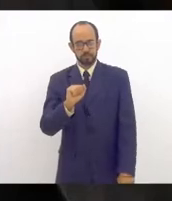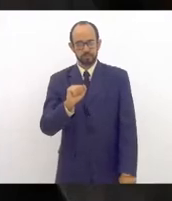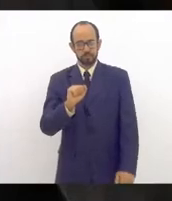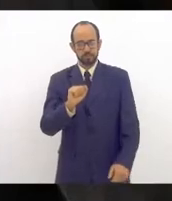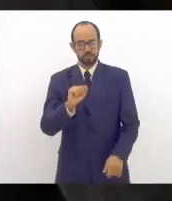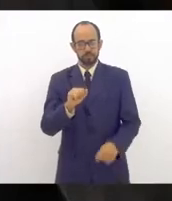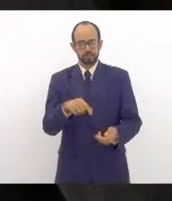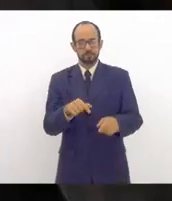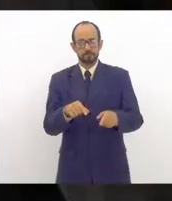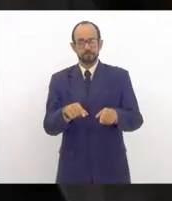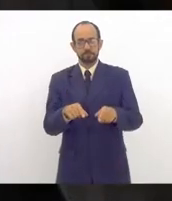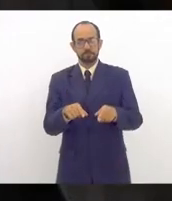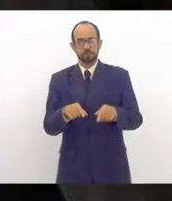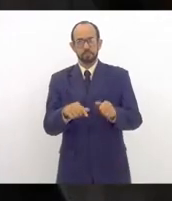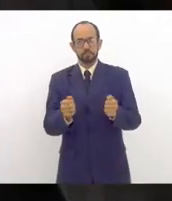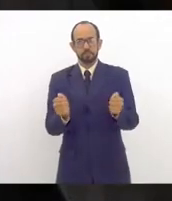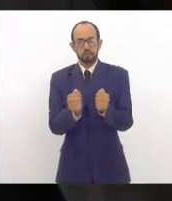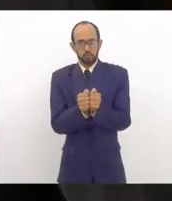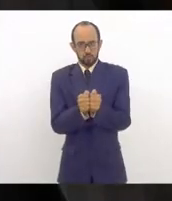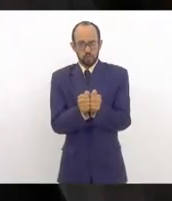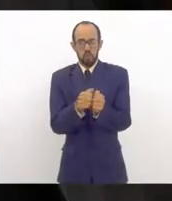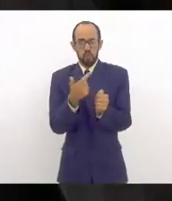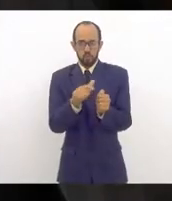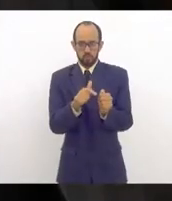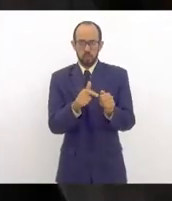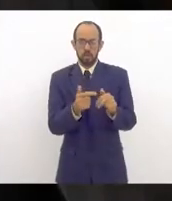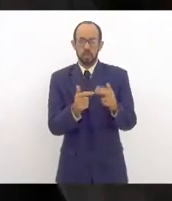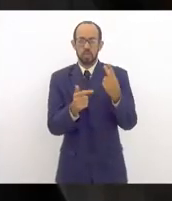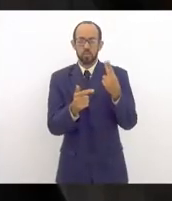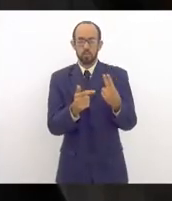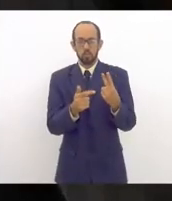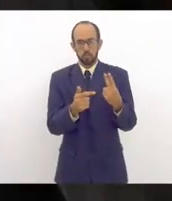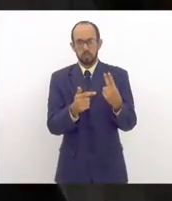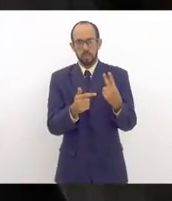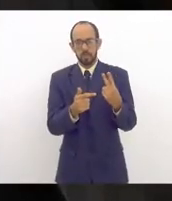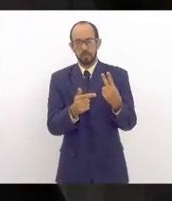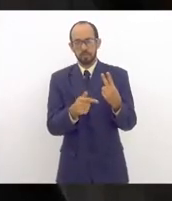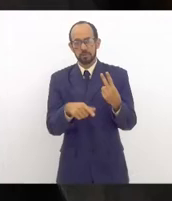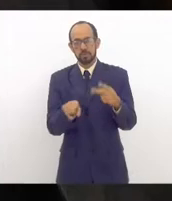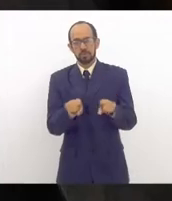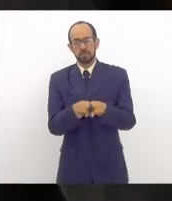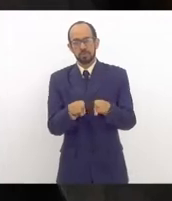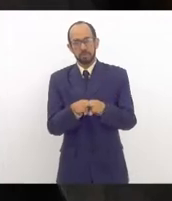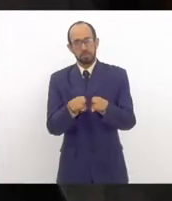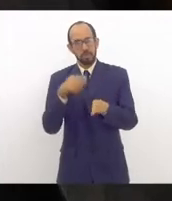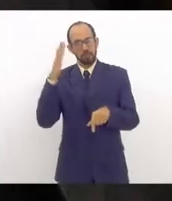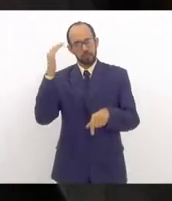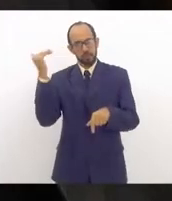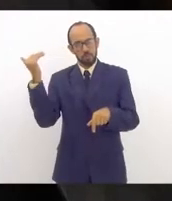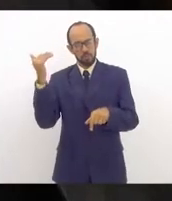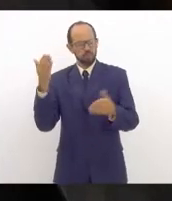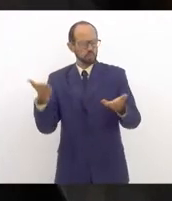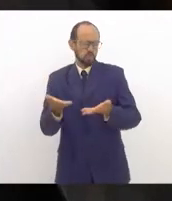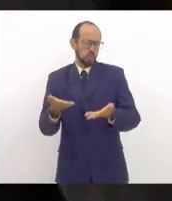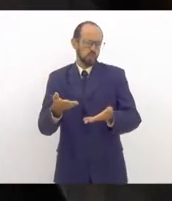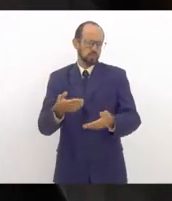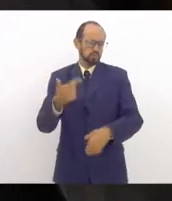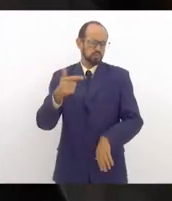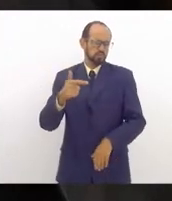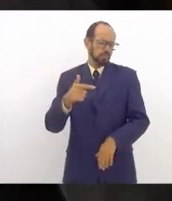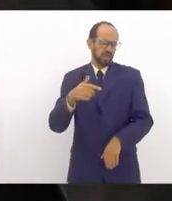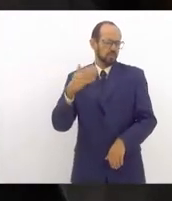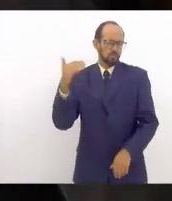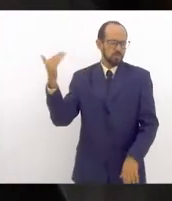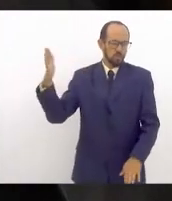e junto com uma dupla célebre a época e um tá fazendo sucesso até